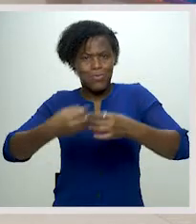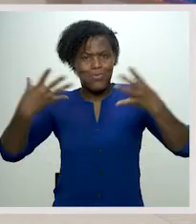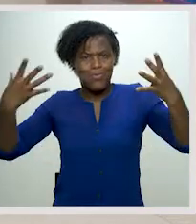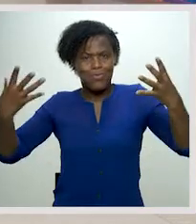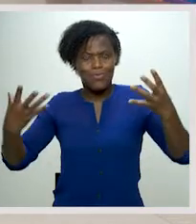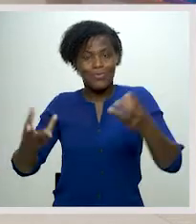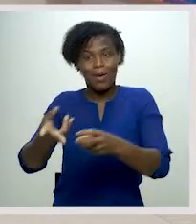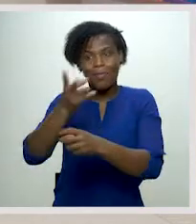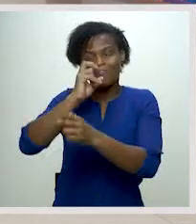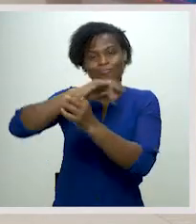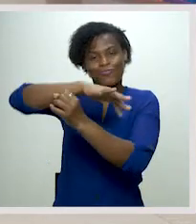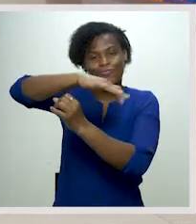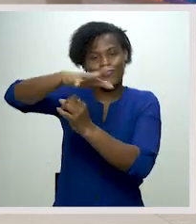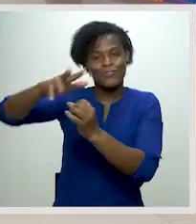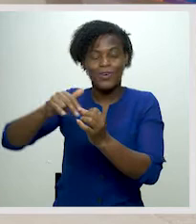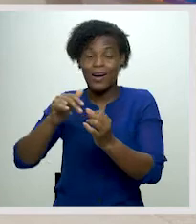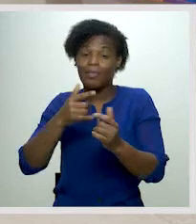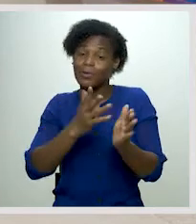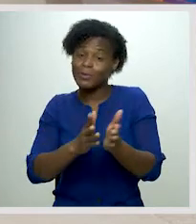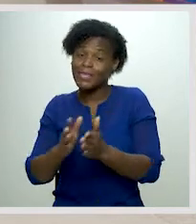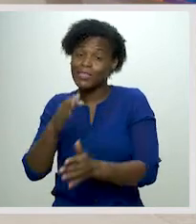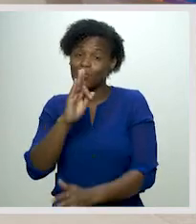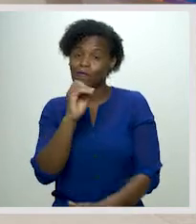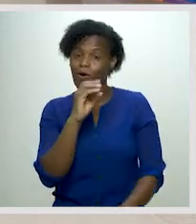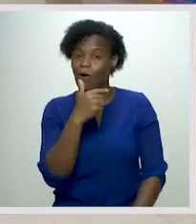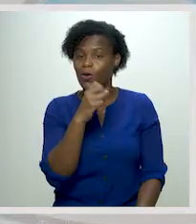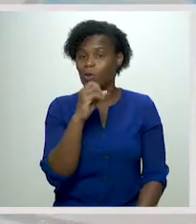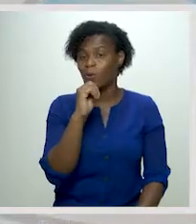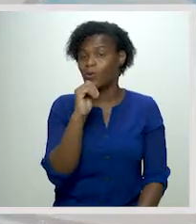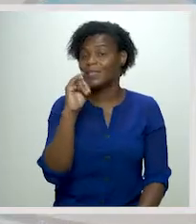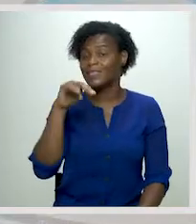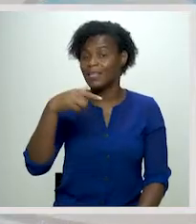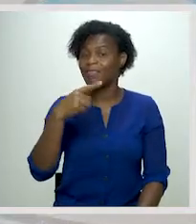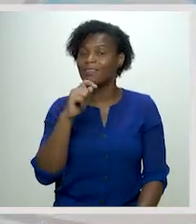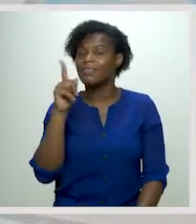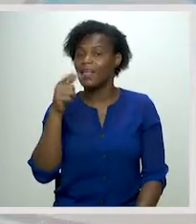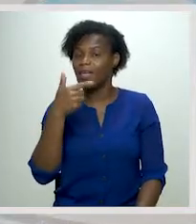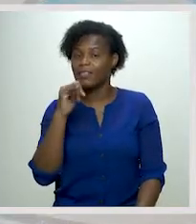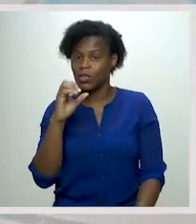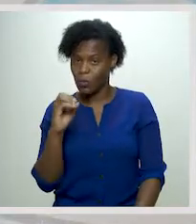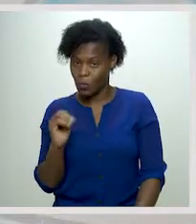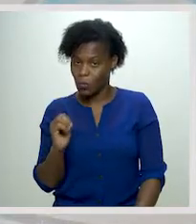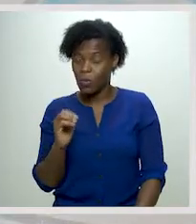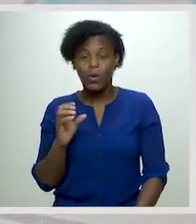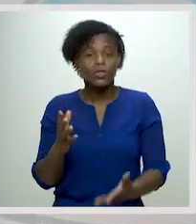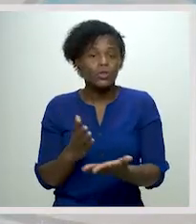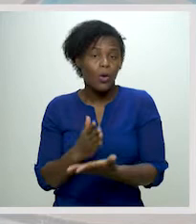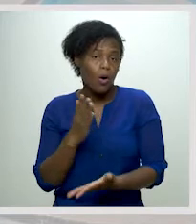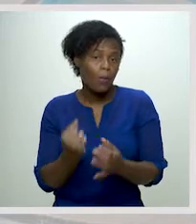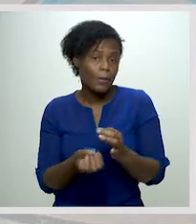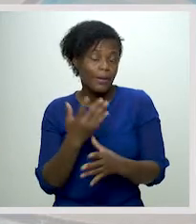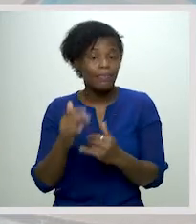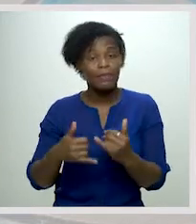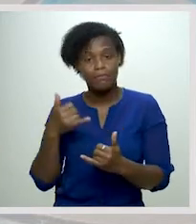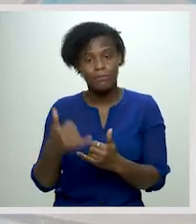como todos nós sabemos, o processo fotossintético. E esse processo fotossintético apenas